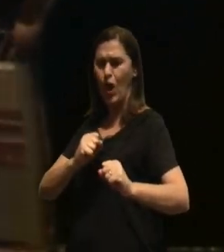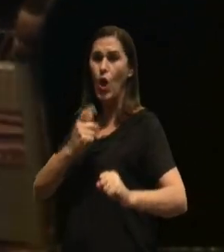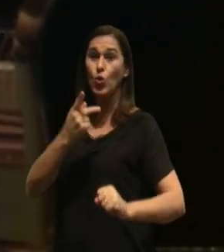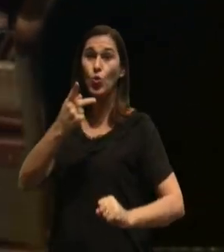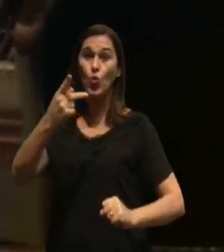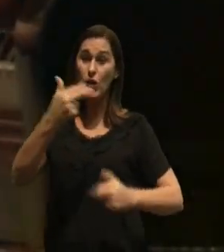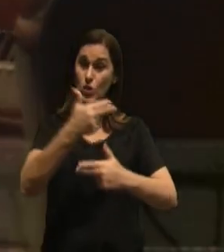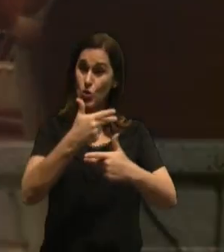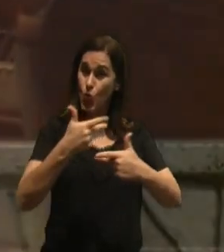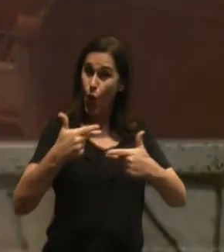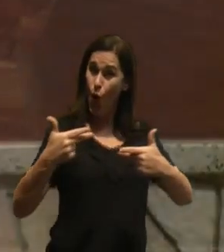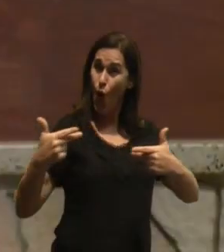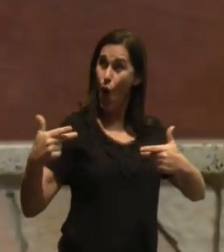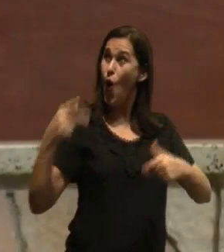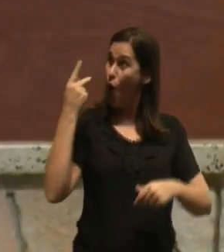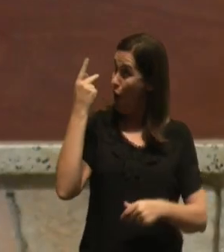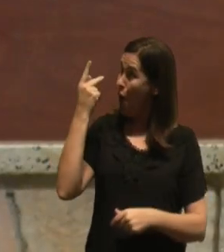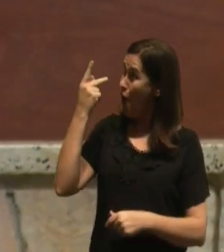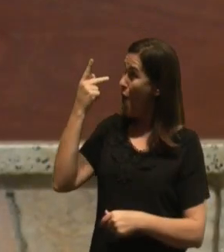São as Tuas